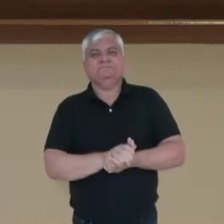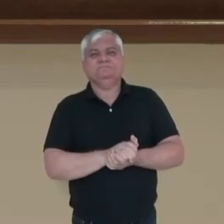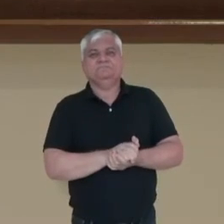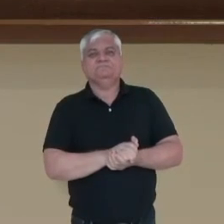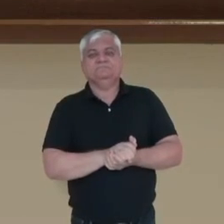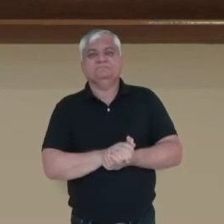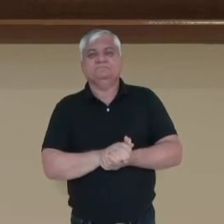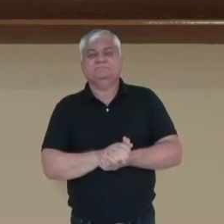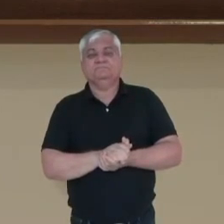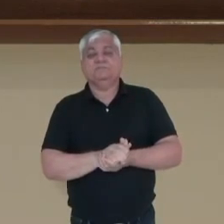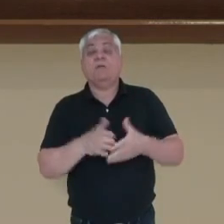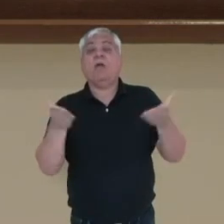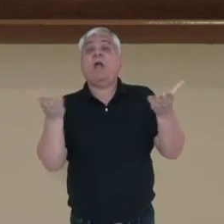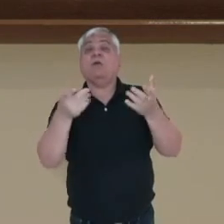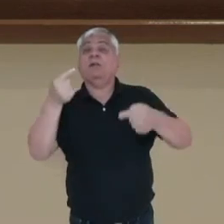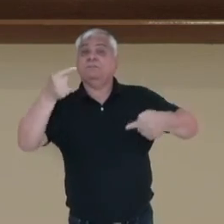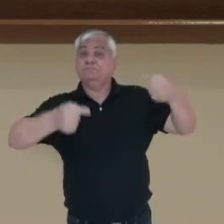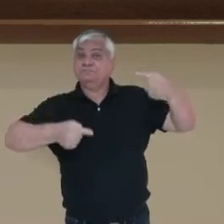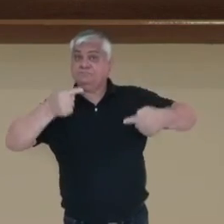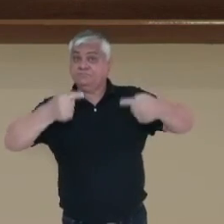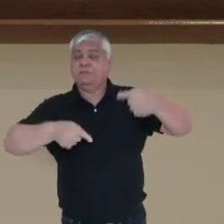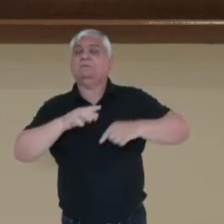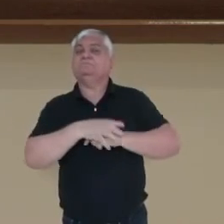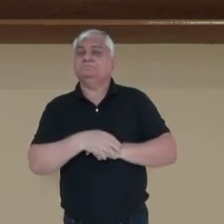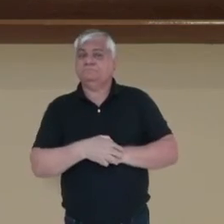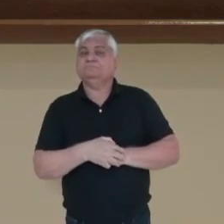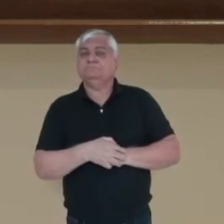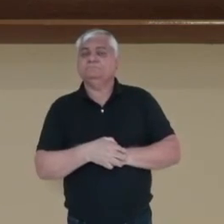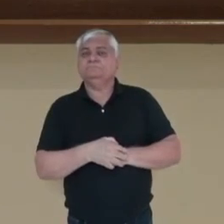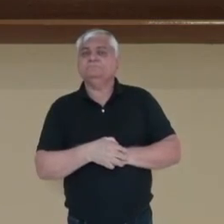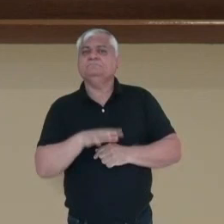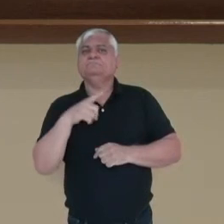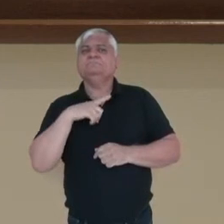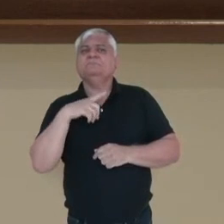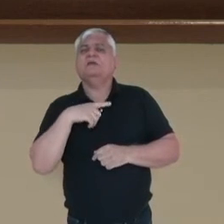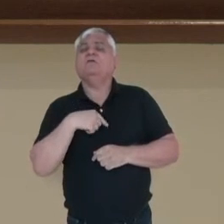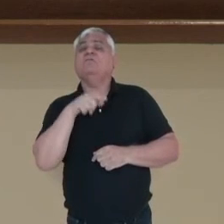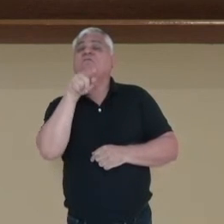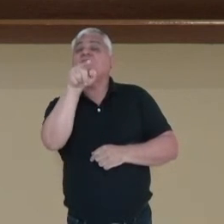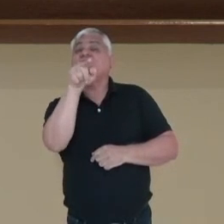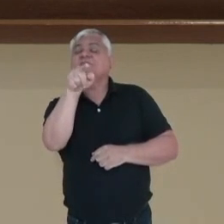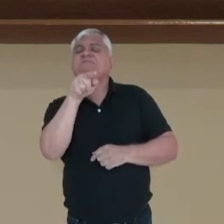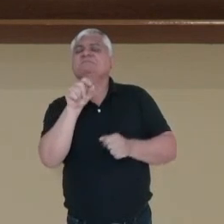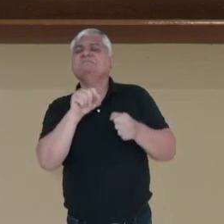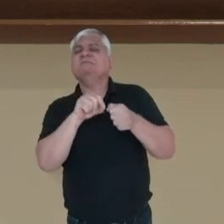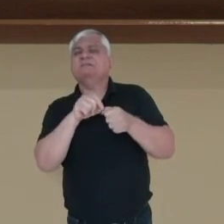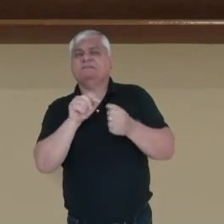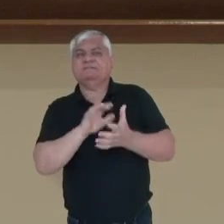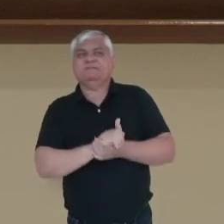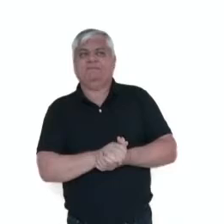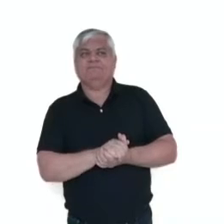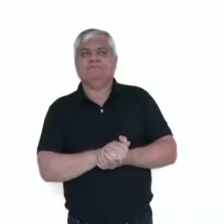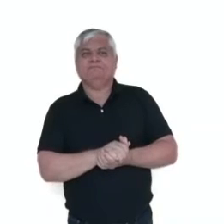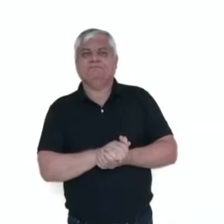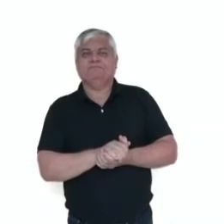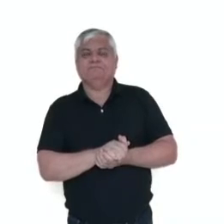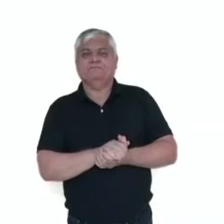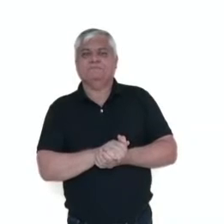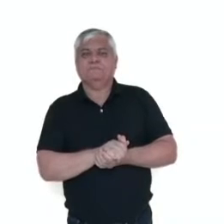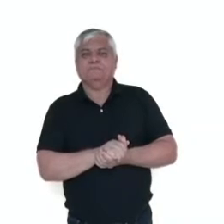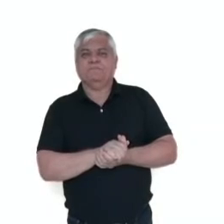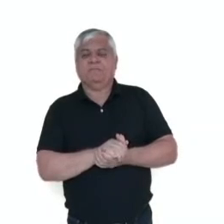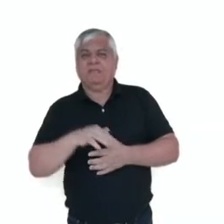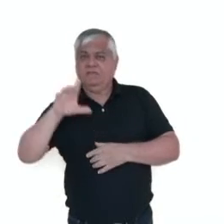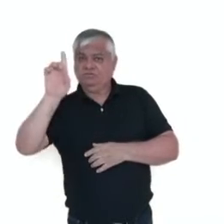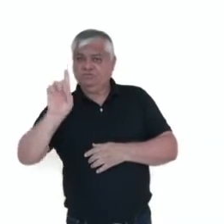Chegamos à hora do debate, muito bem. E eu te conclamo a fazer o quê? Olha só. Não existem